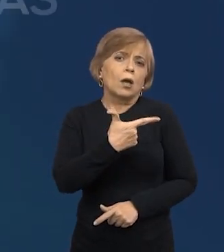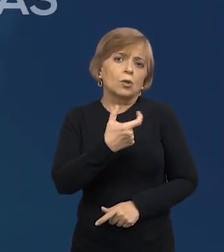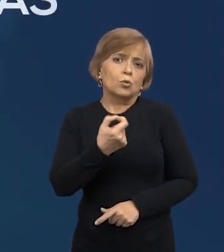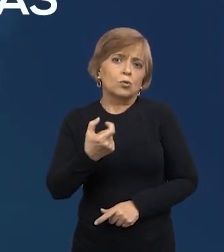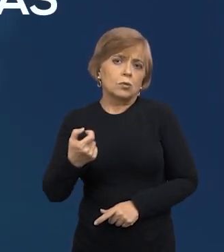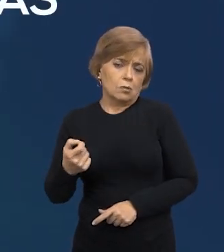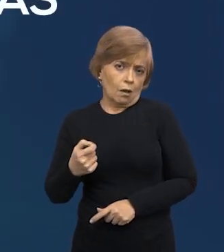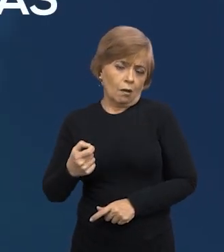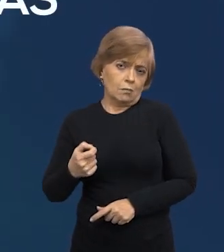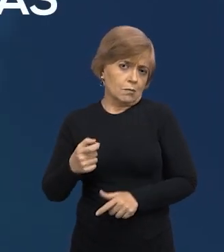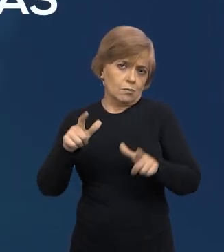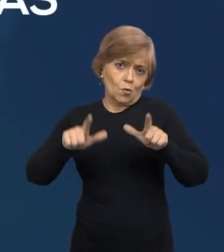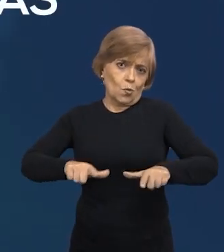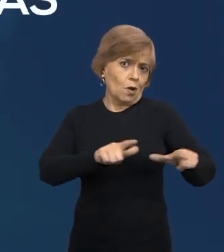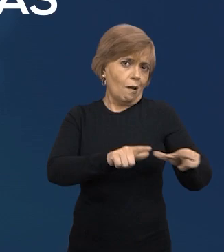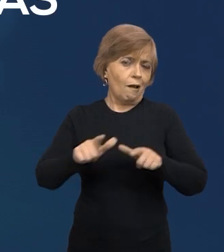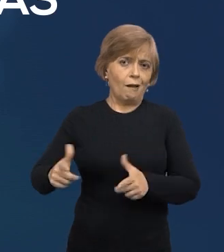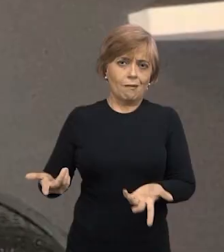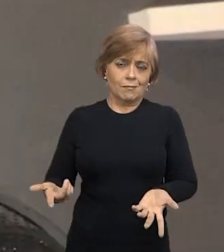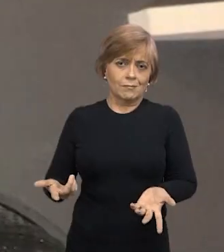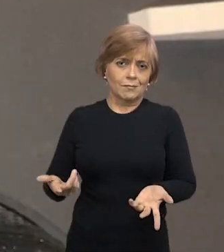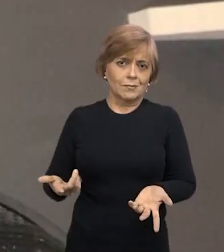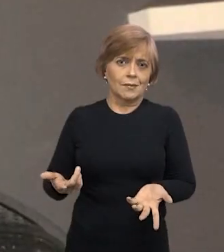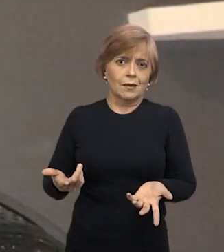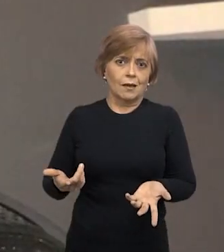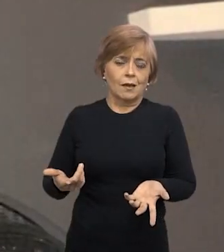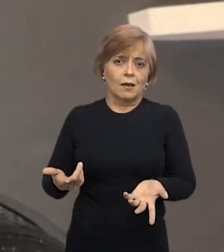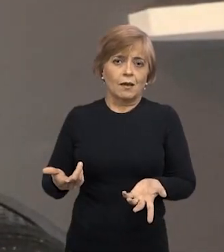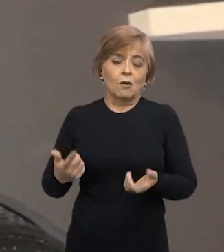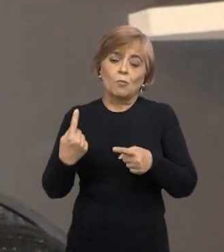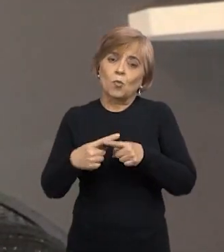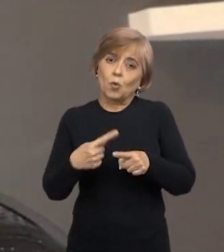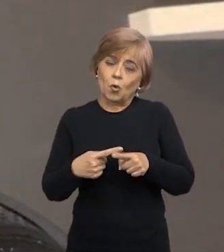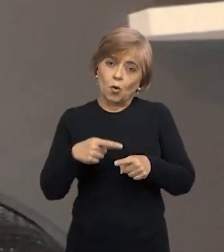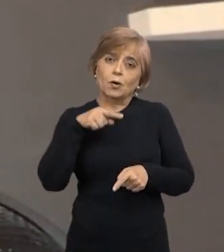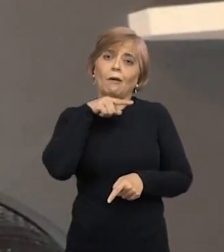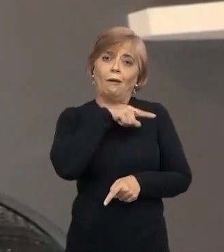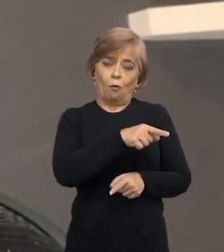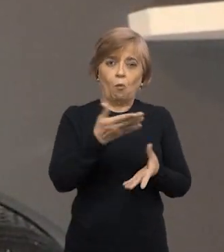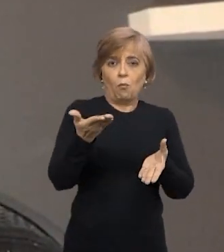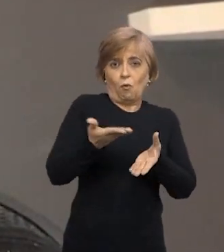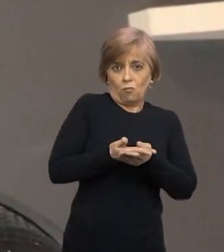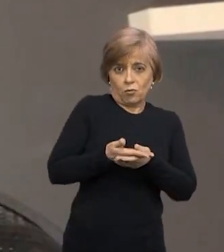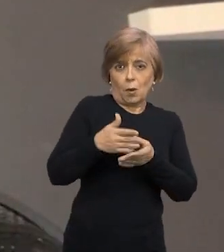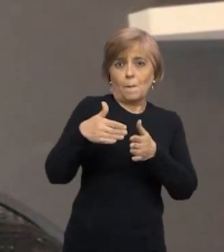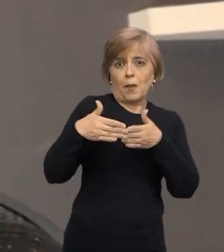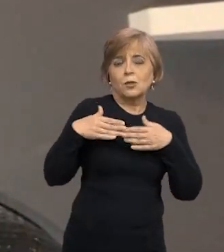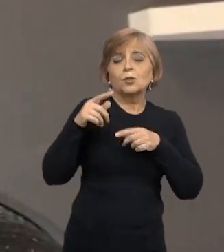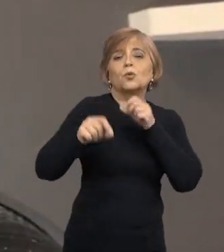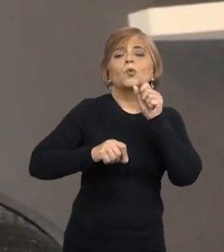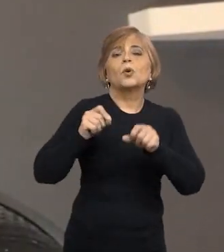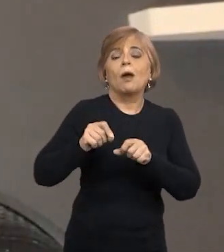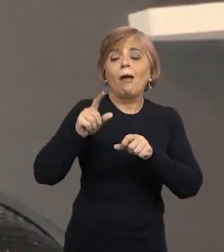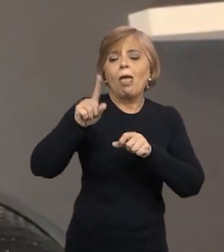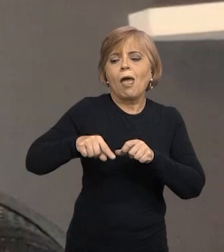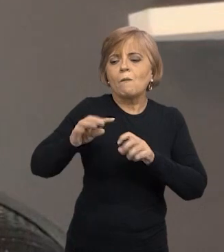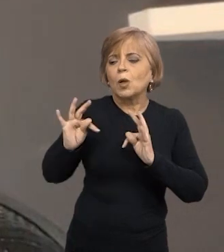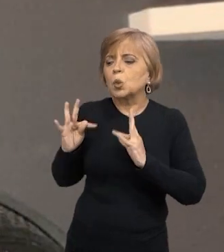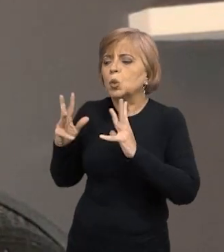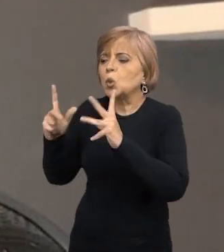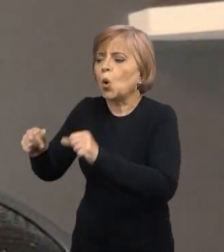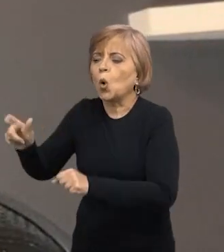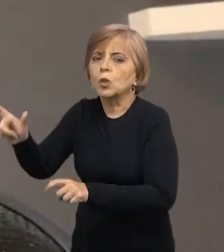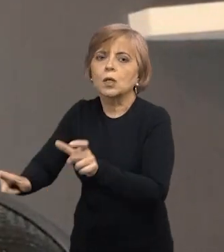para acolhimento, enquanto o pedido de remoção compulsória é para toda a população